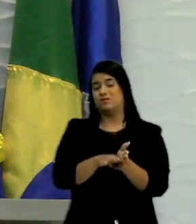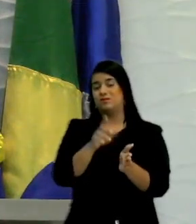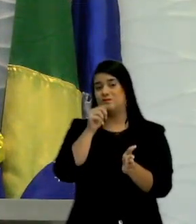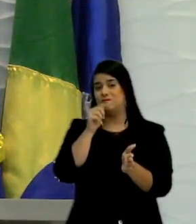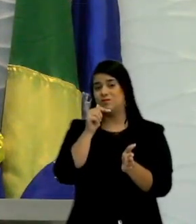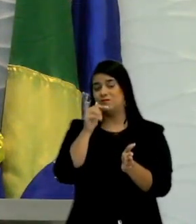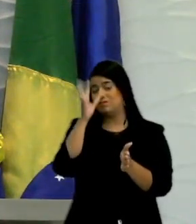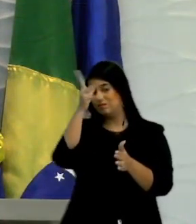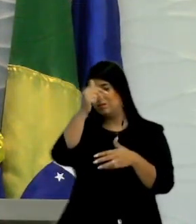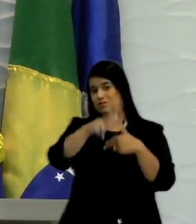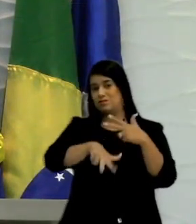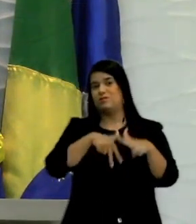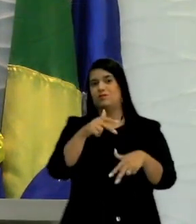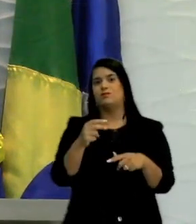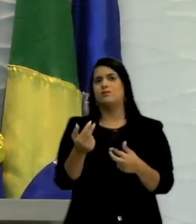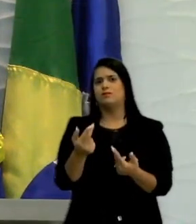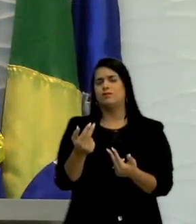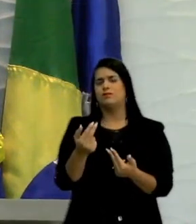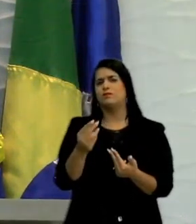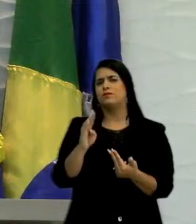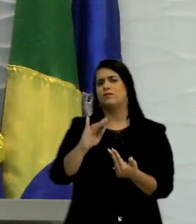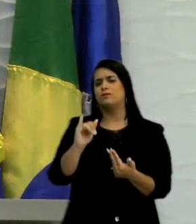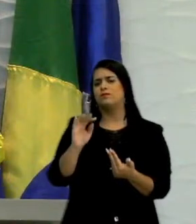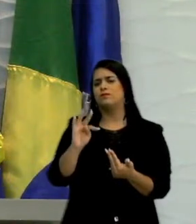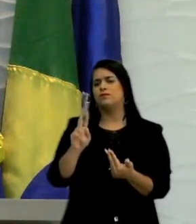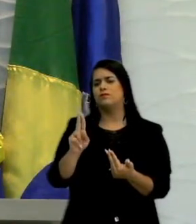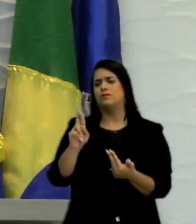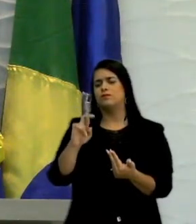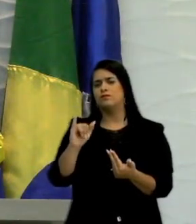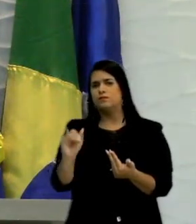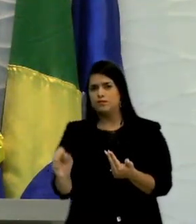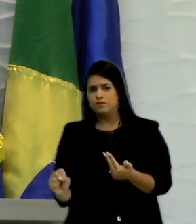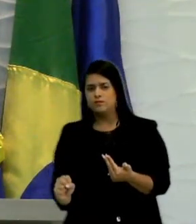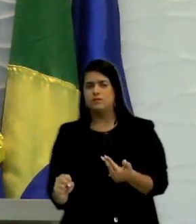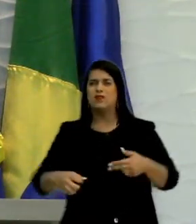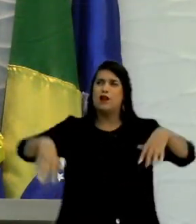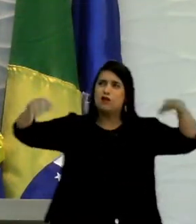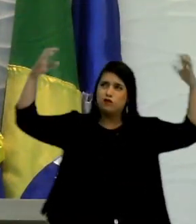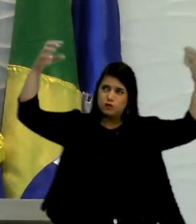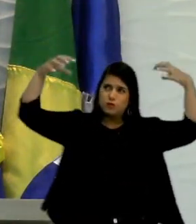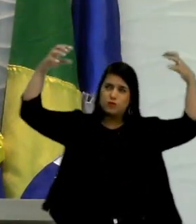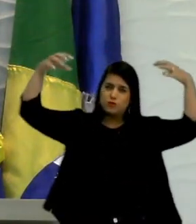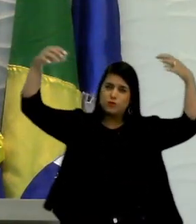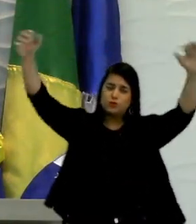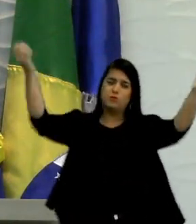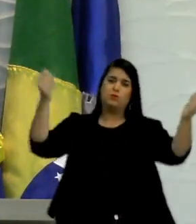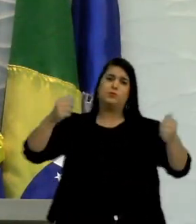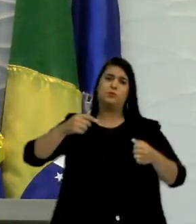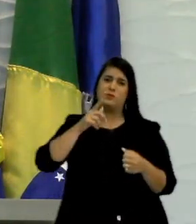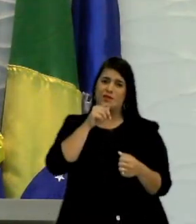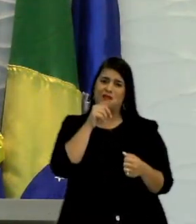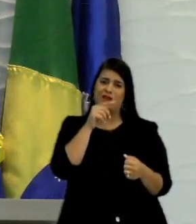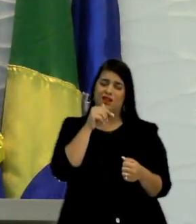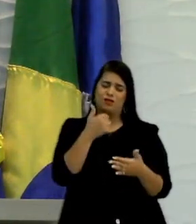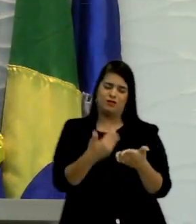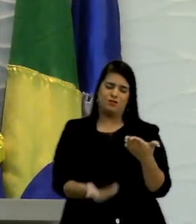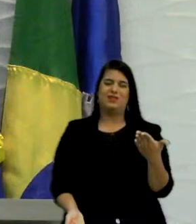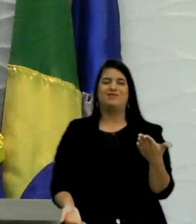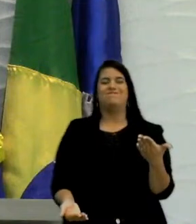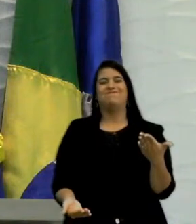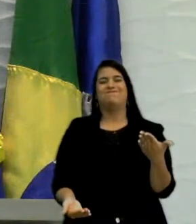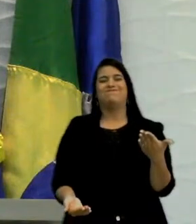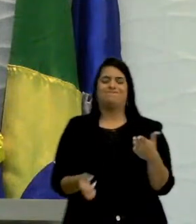barragem do Bituri, toda chuva que dá em Belo Jardim, mesmo que seja pouca chuva, a água se desperdiça lá,